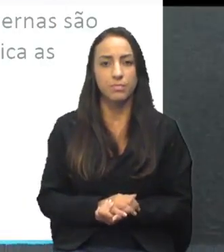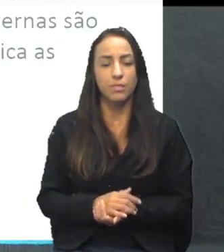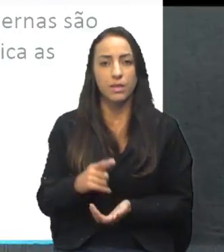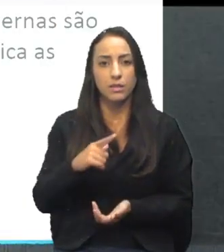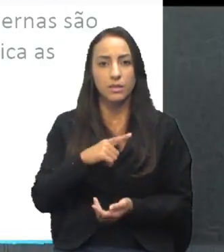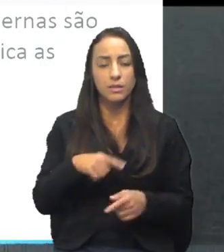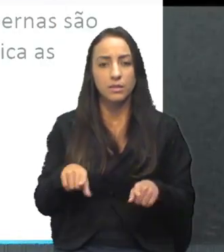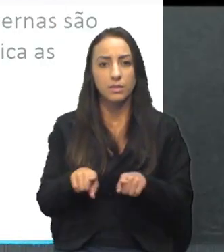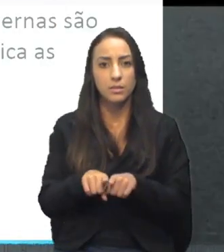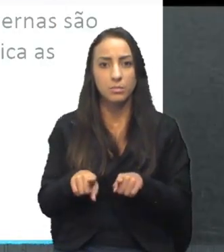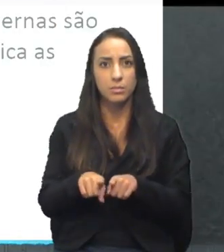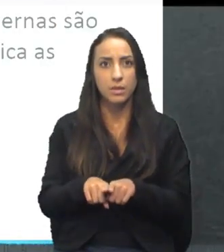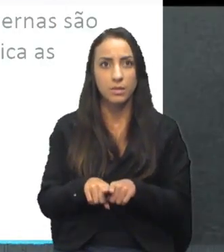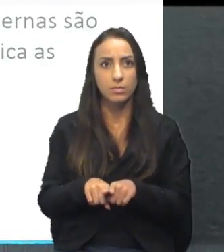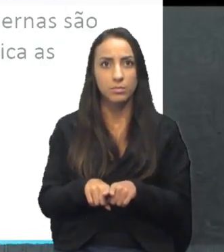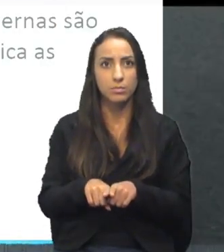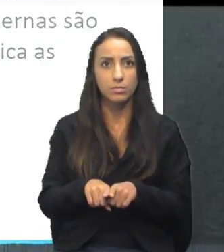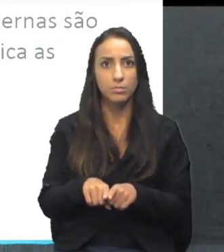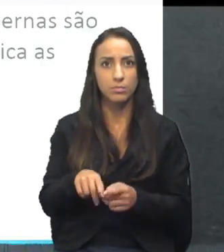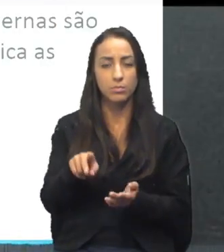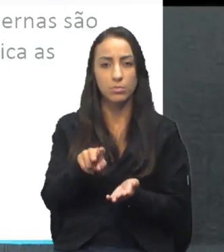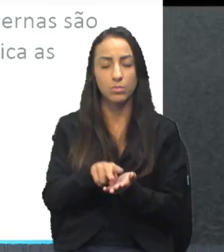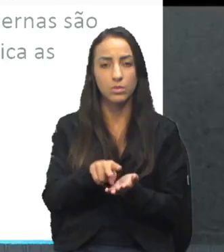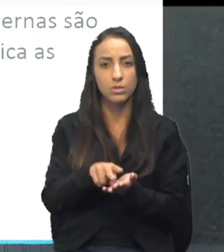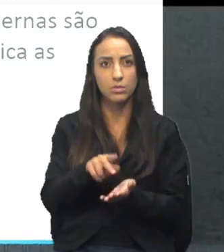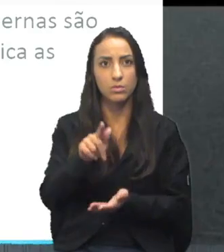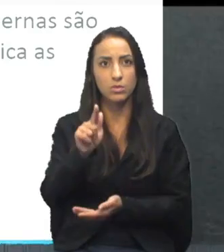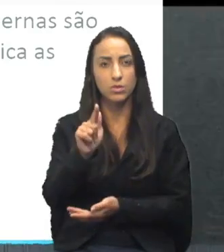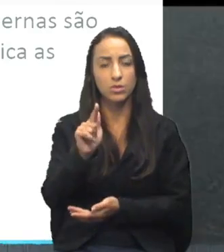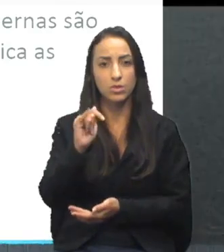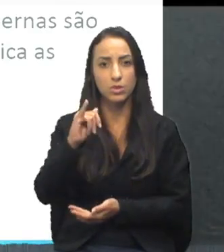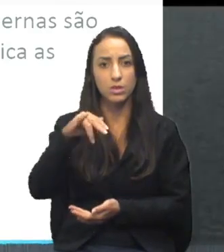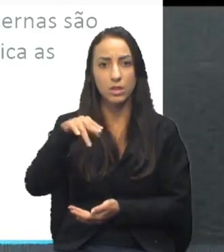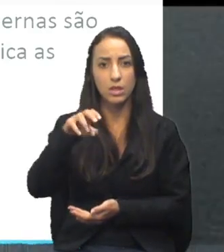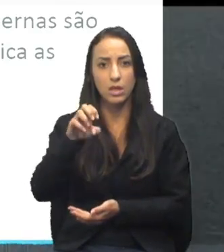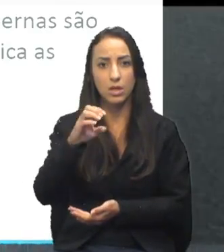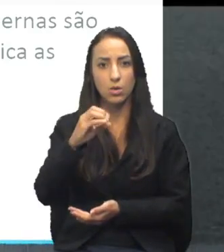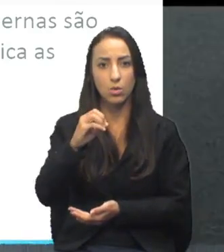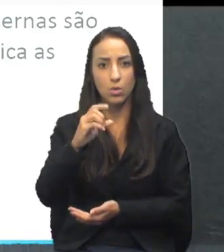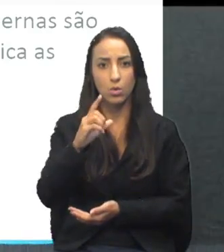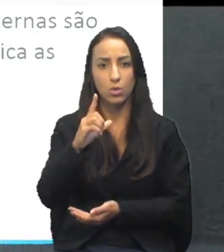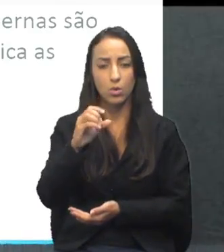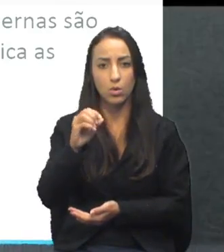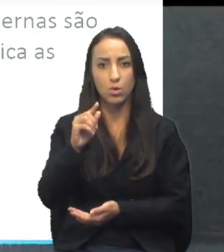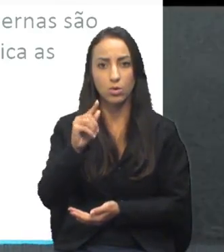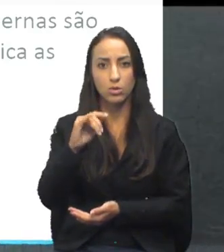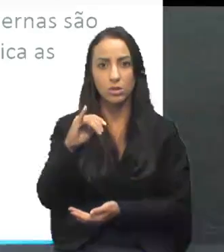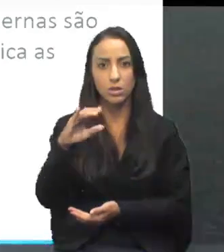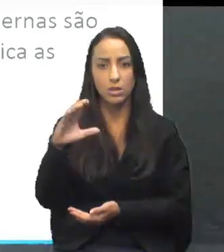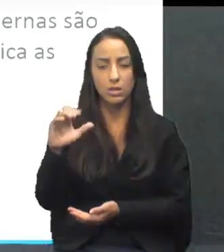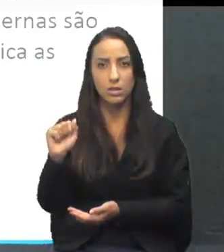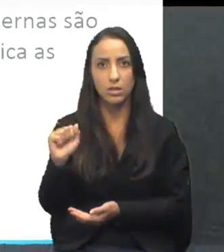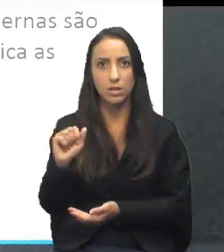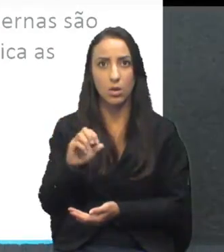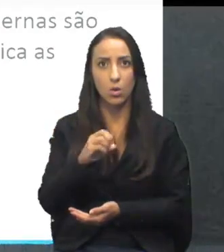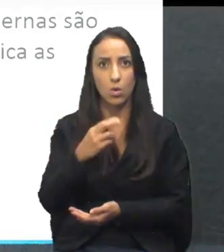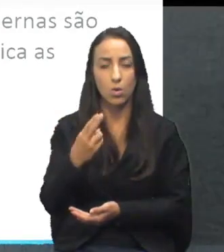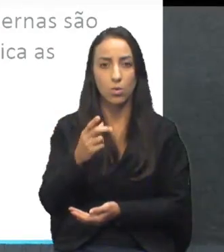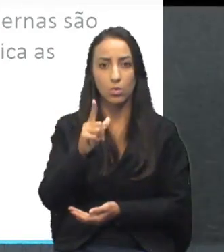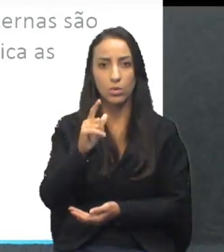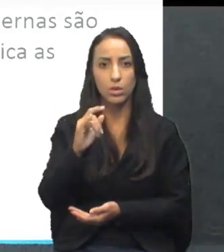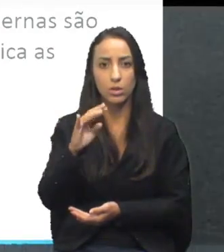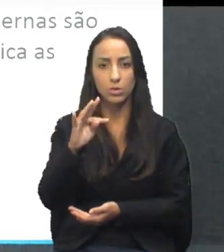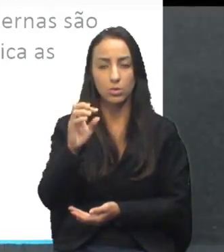Temos também a posição ginecológica ou também chamada de litotômica, em que o paciente fica